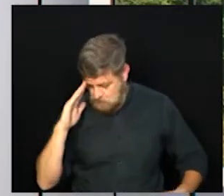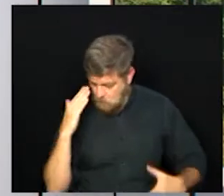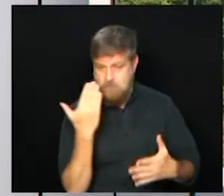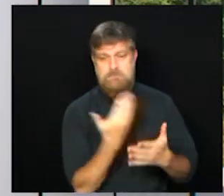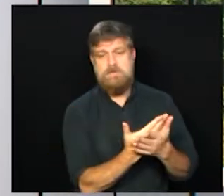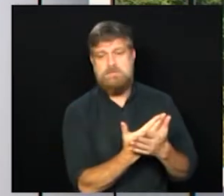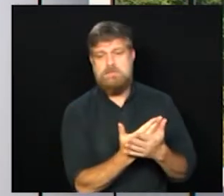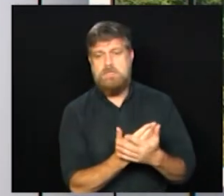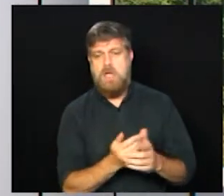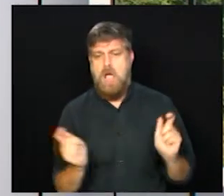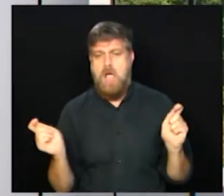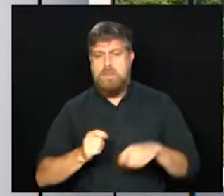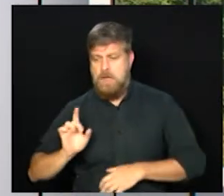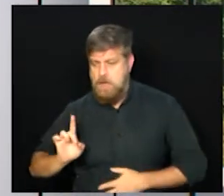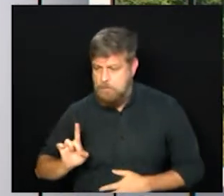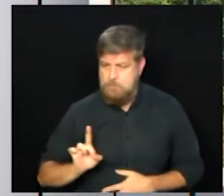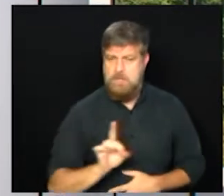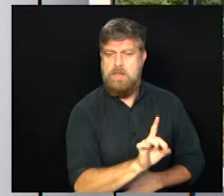que ela tem